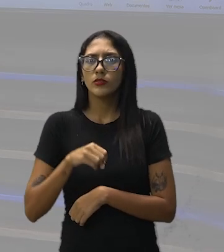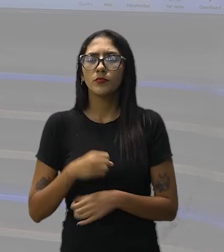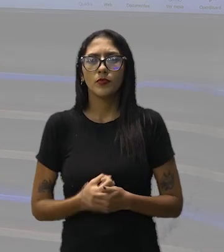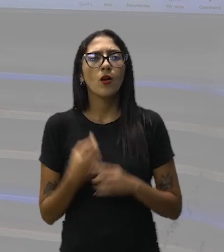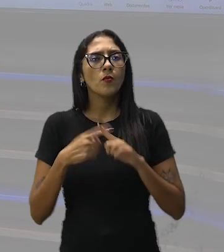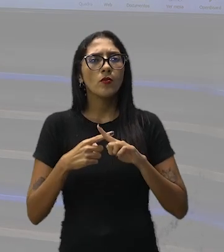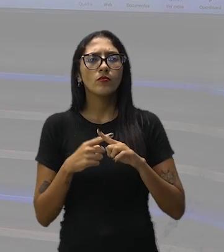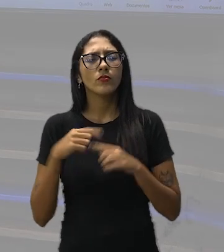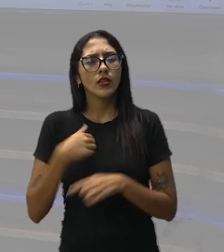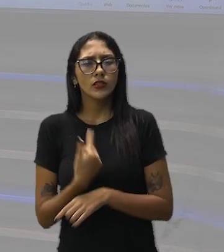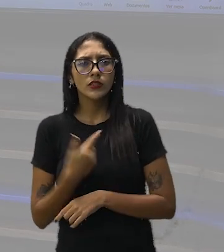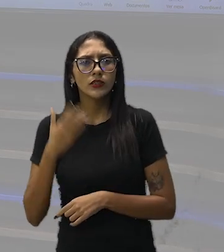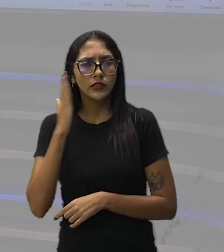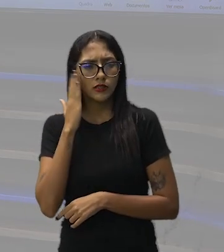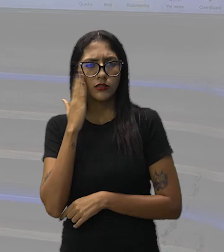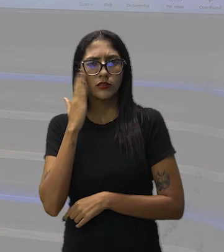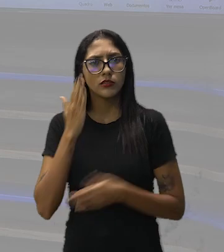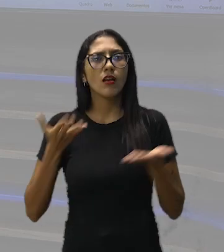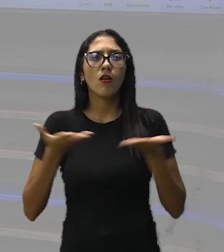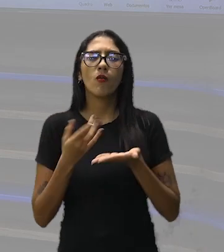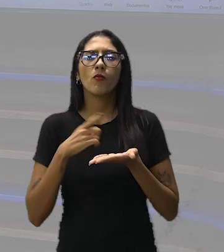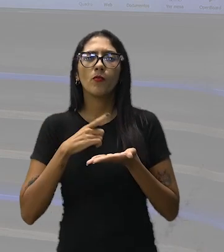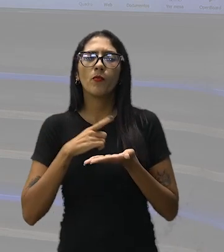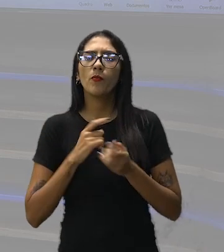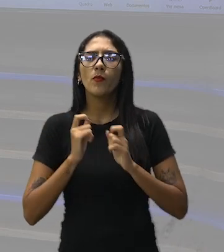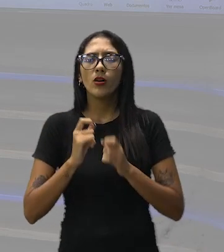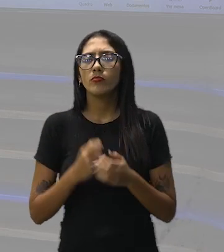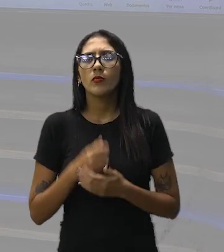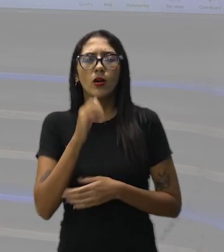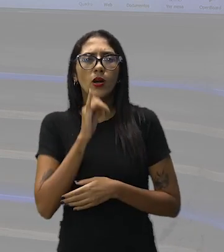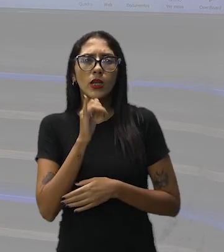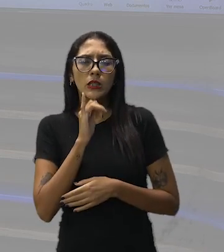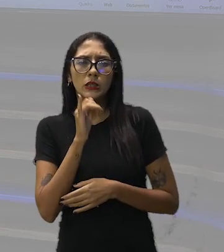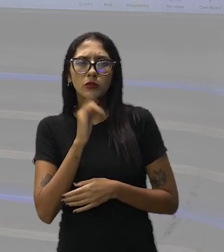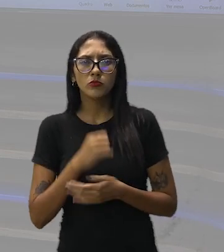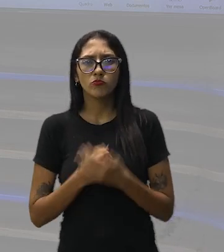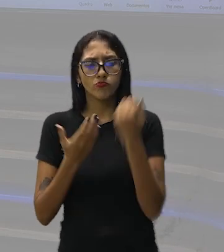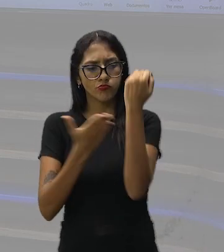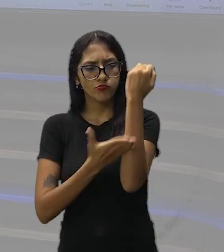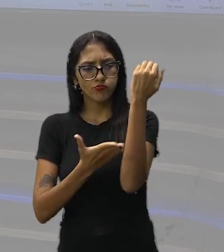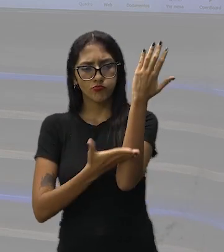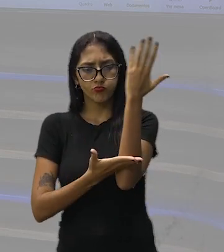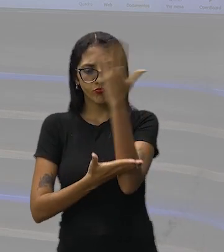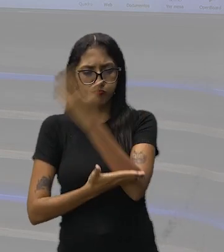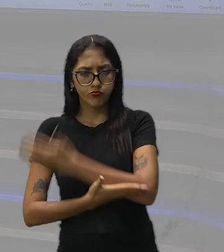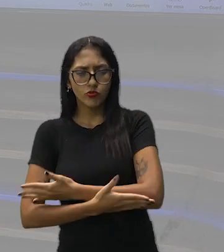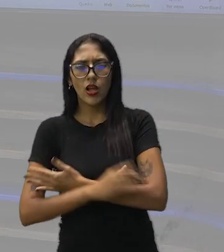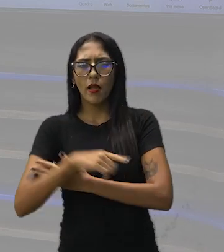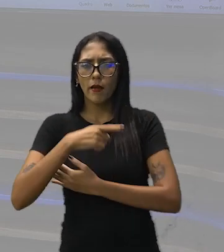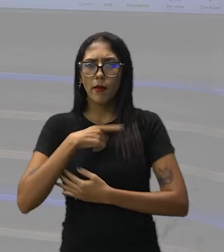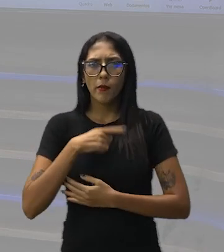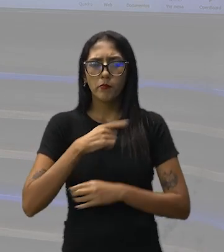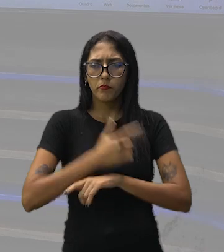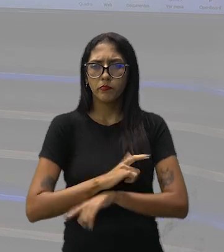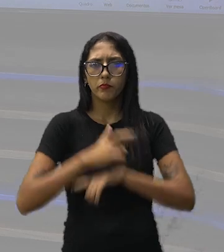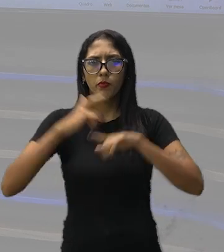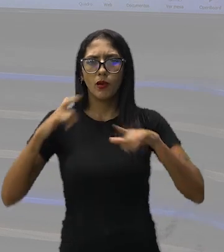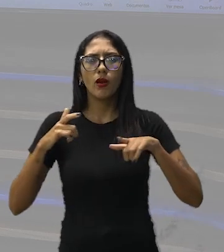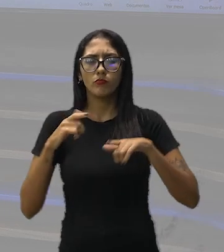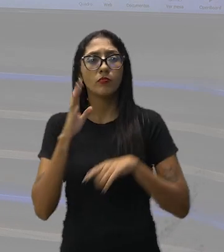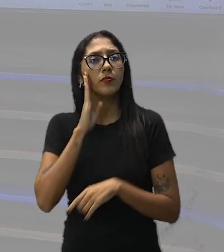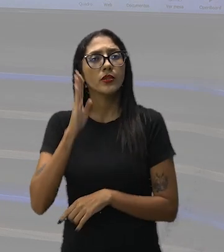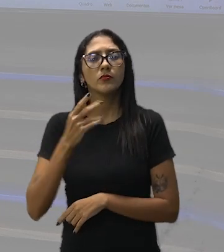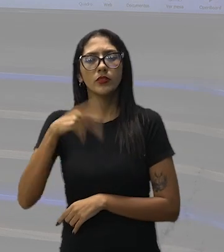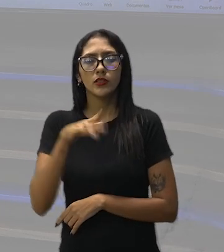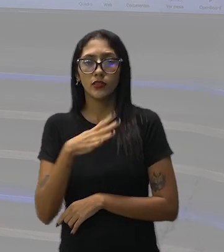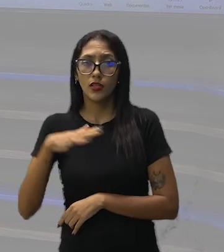sabe que nos dias de hoje, né, a prática de desmatamento, infelizmente, ela é muito grande, principalmente aqui na